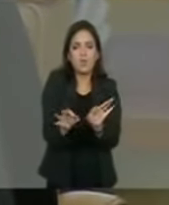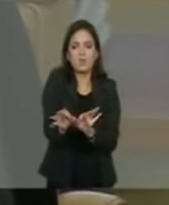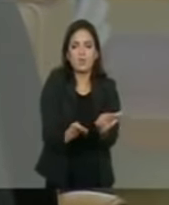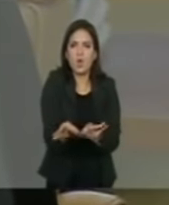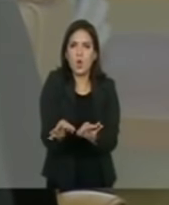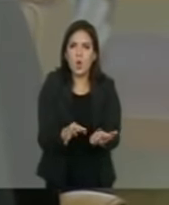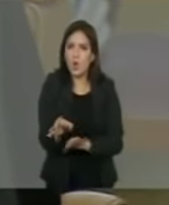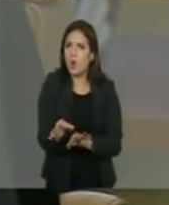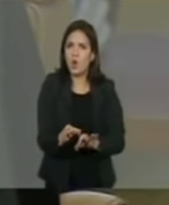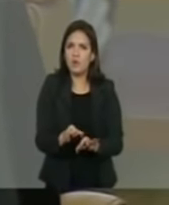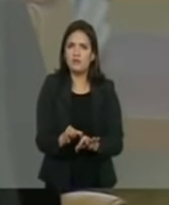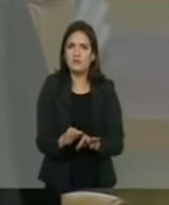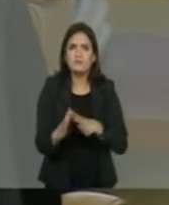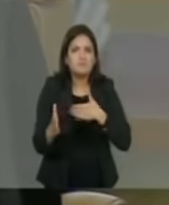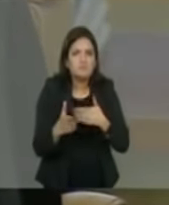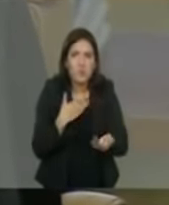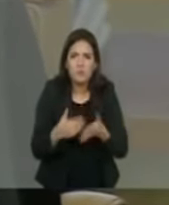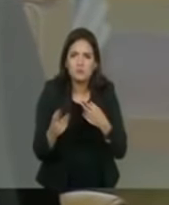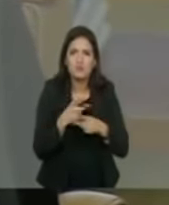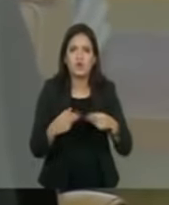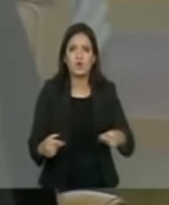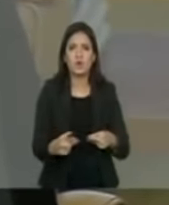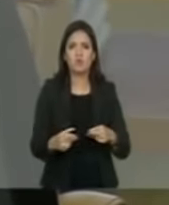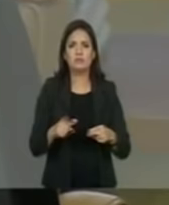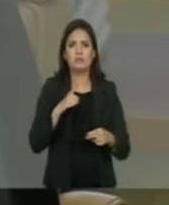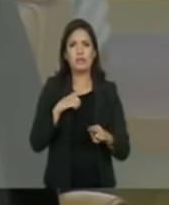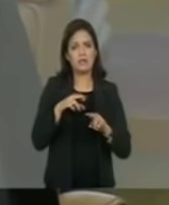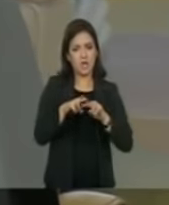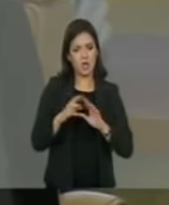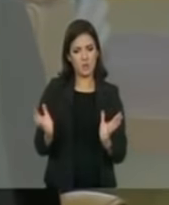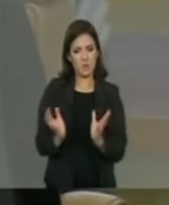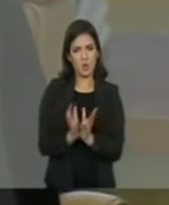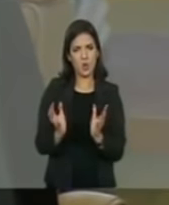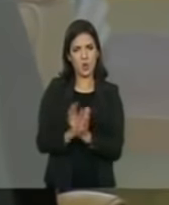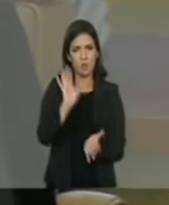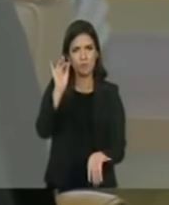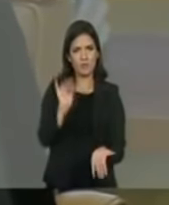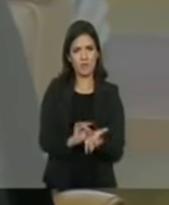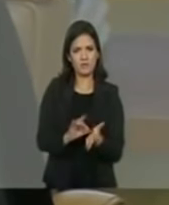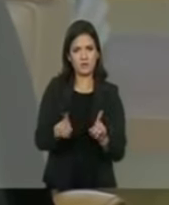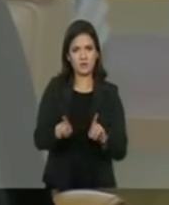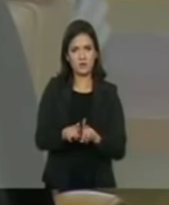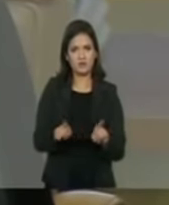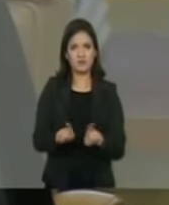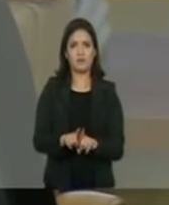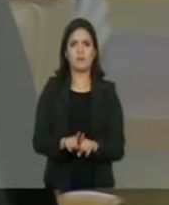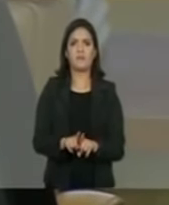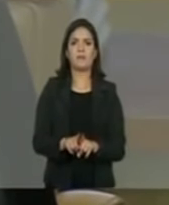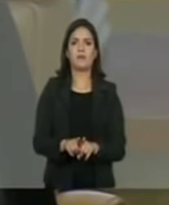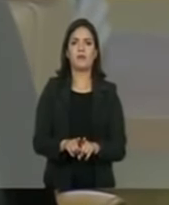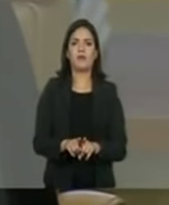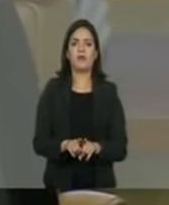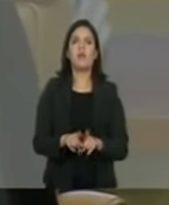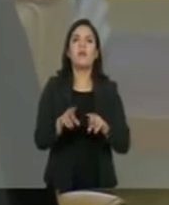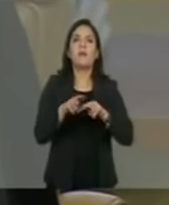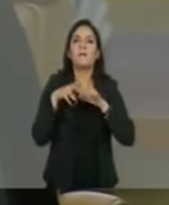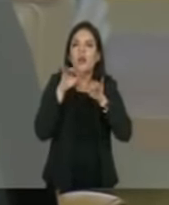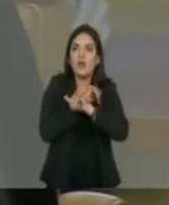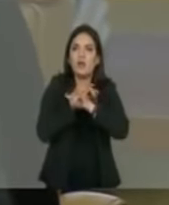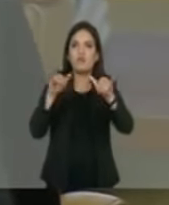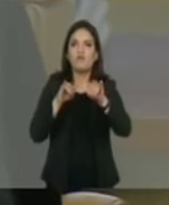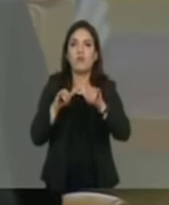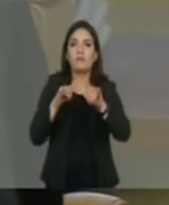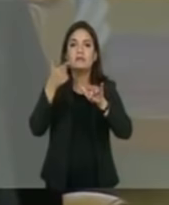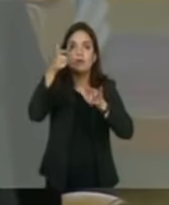custo levadas a cabo por entidades oficiais e secundados pelos meios de informação se